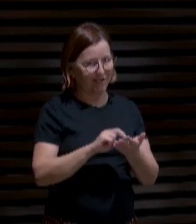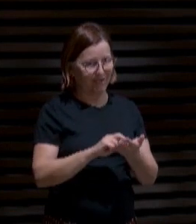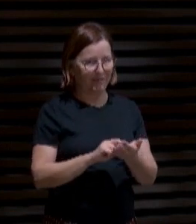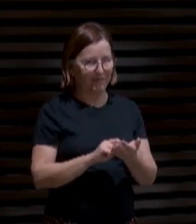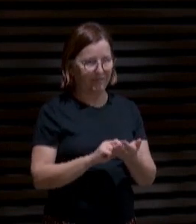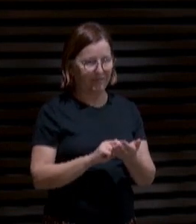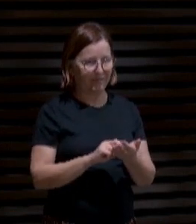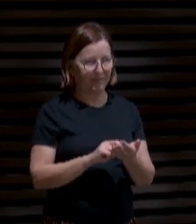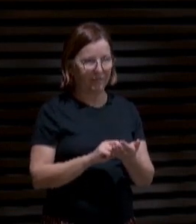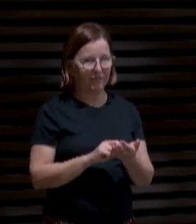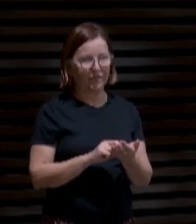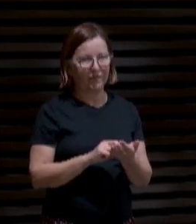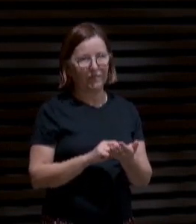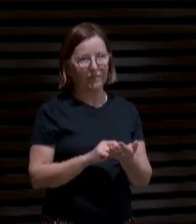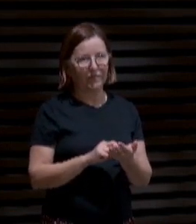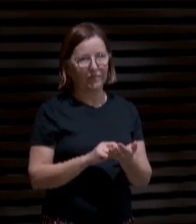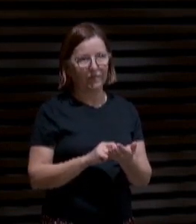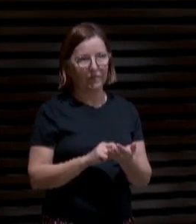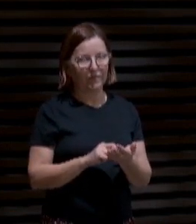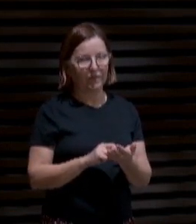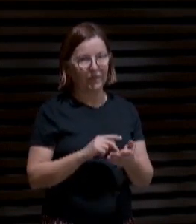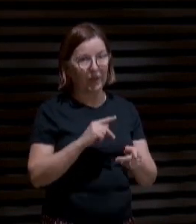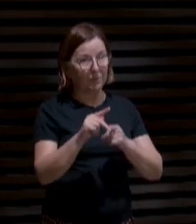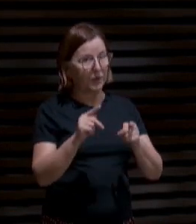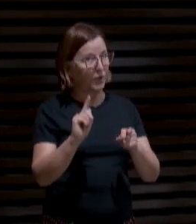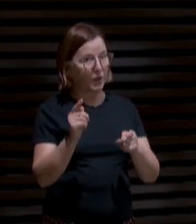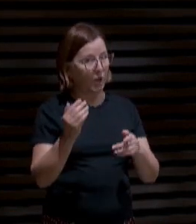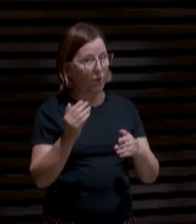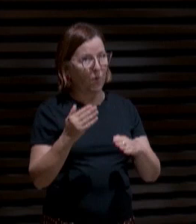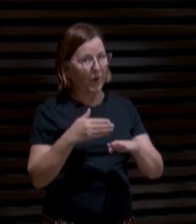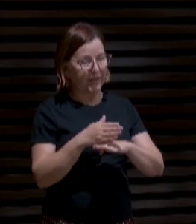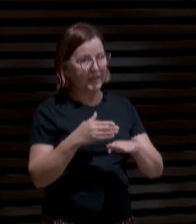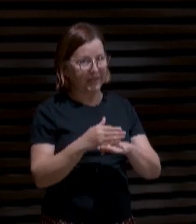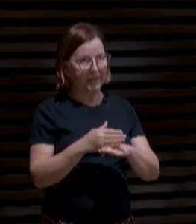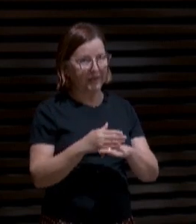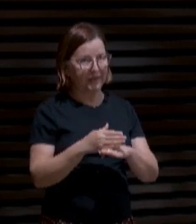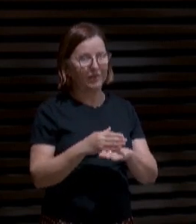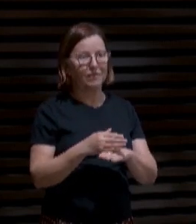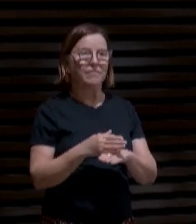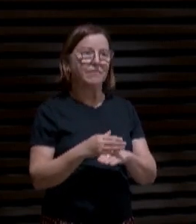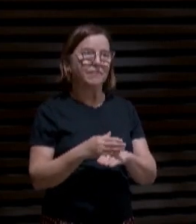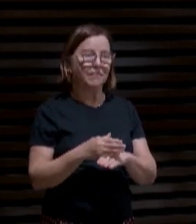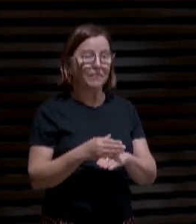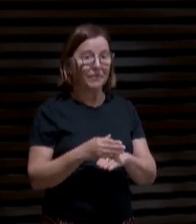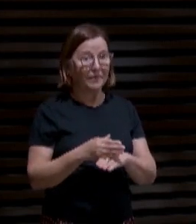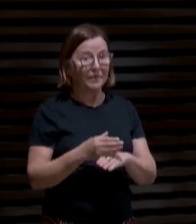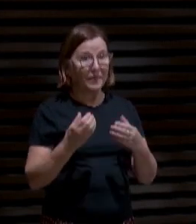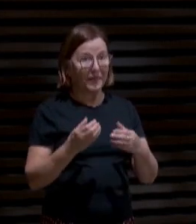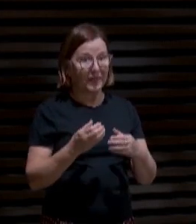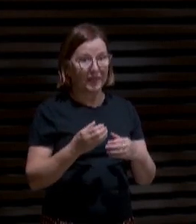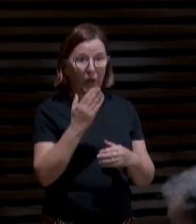não entraram no pretório para não se contaminarem, mas poderem comer a Páscoa.